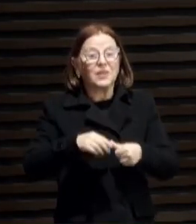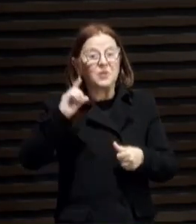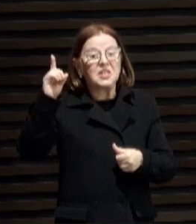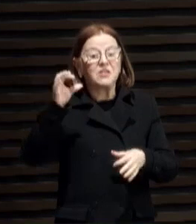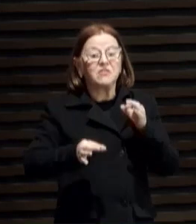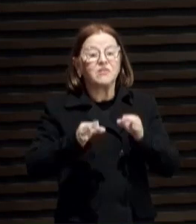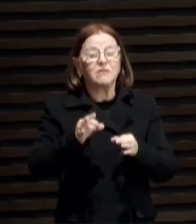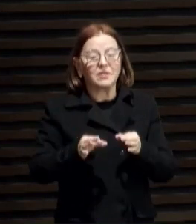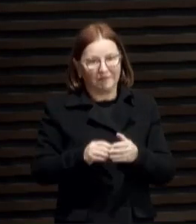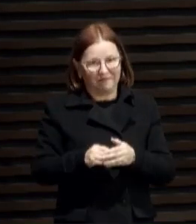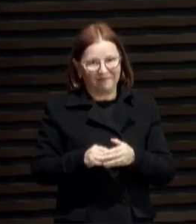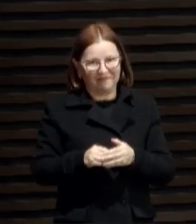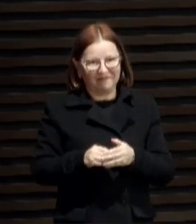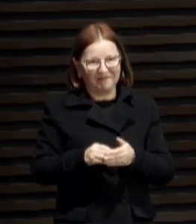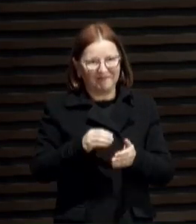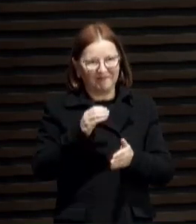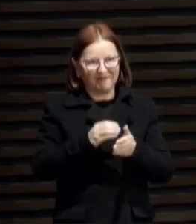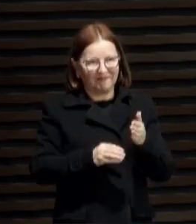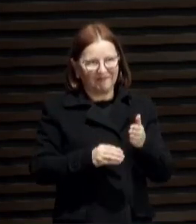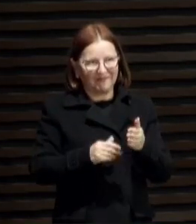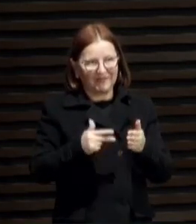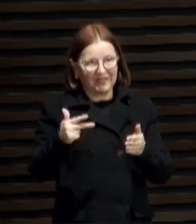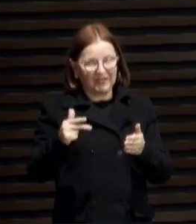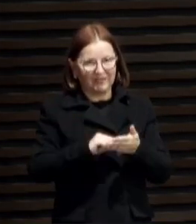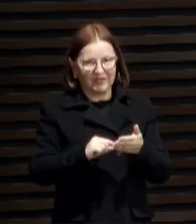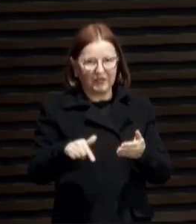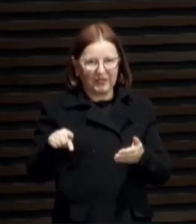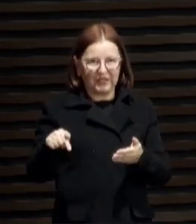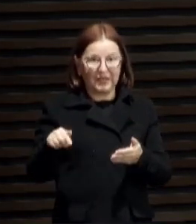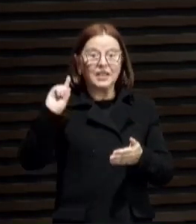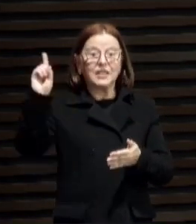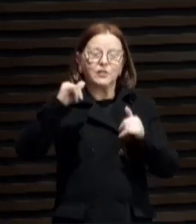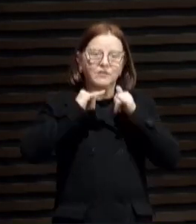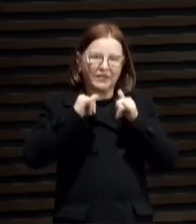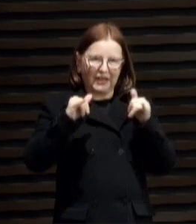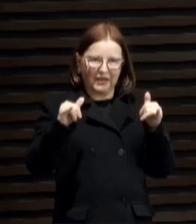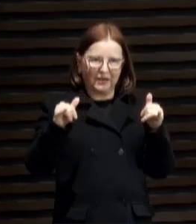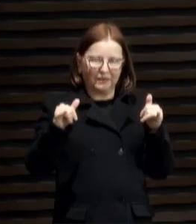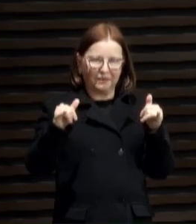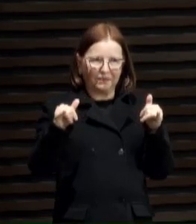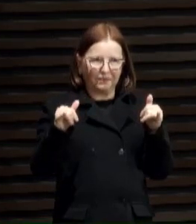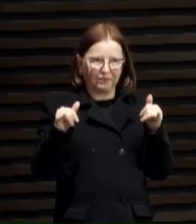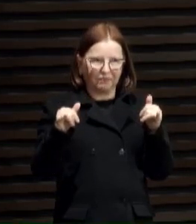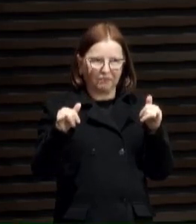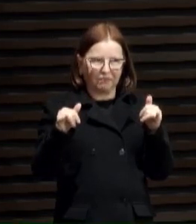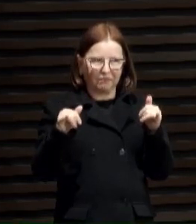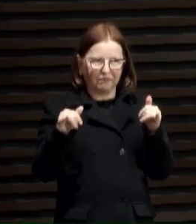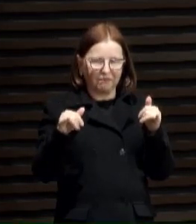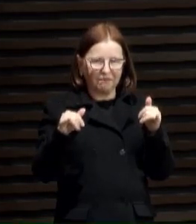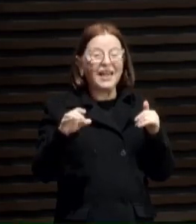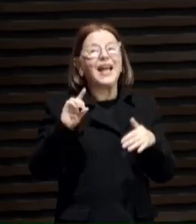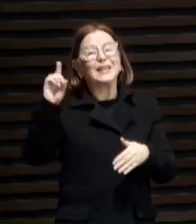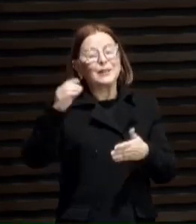Depois, 3:7. Deus vem e diz, começa Deus a buscar o